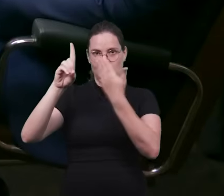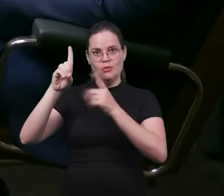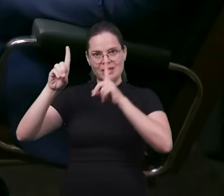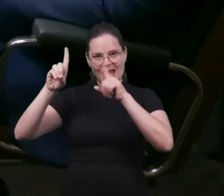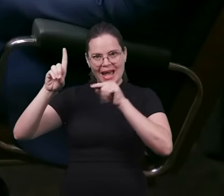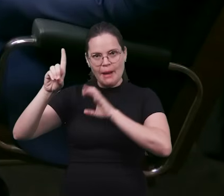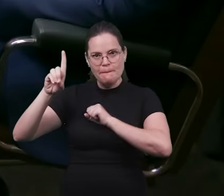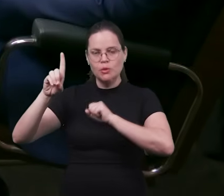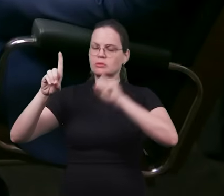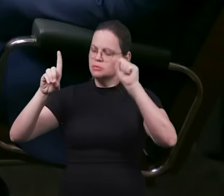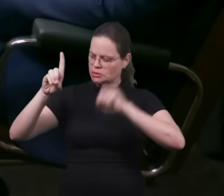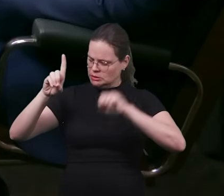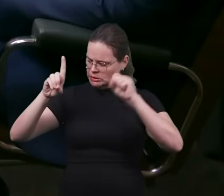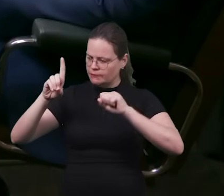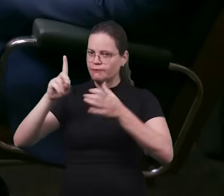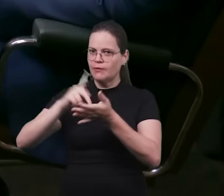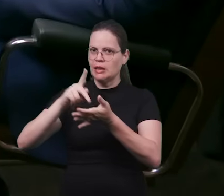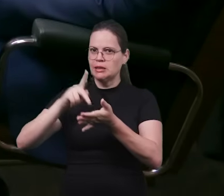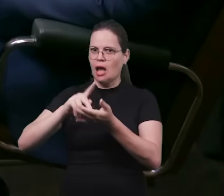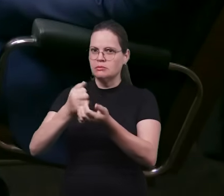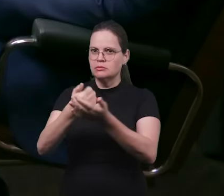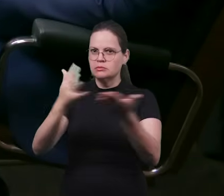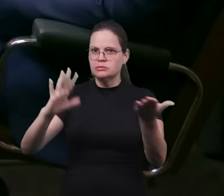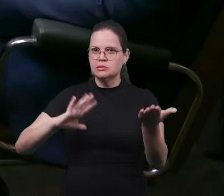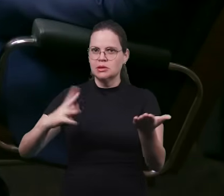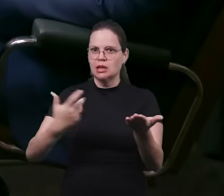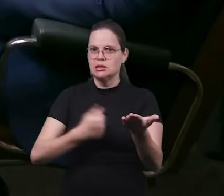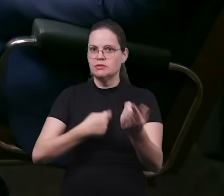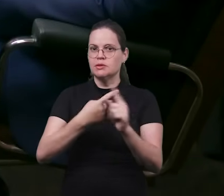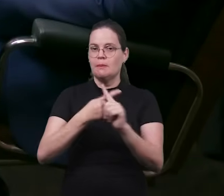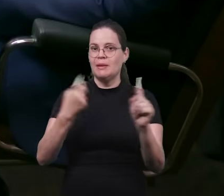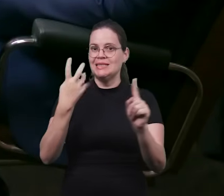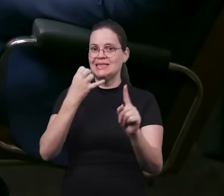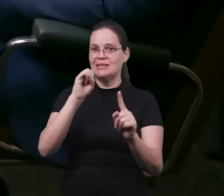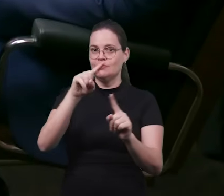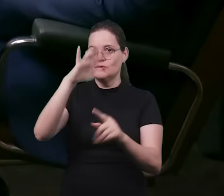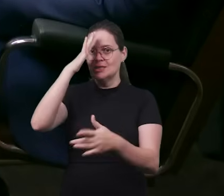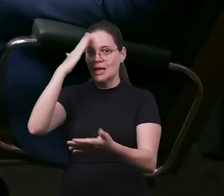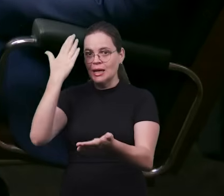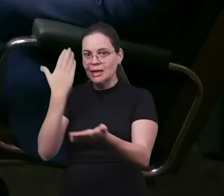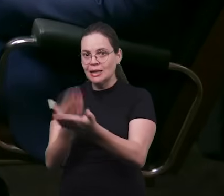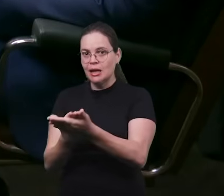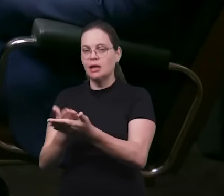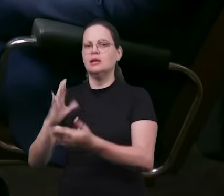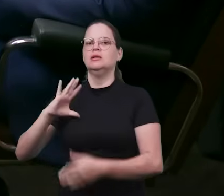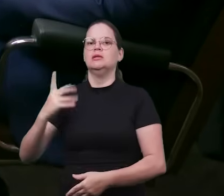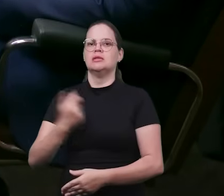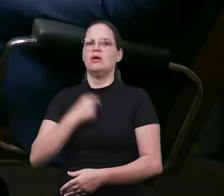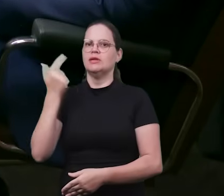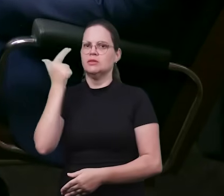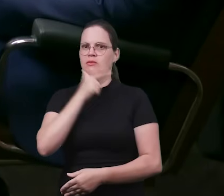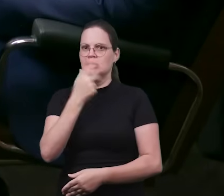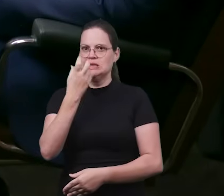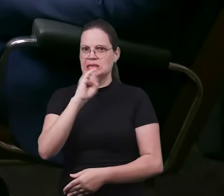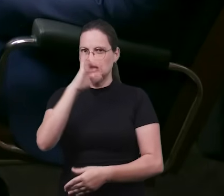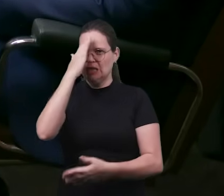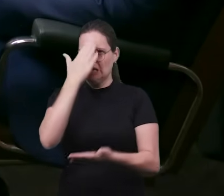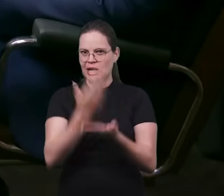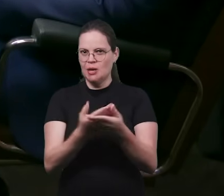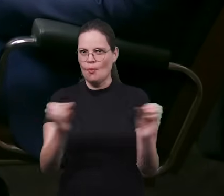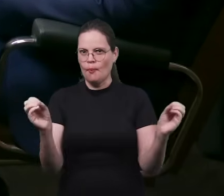verdade. Deus quer te salvar. Mas a Bíblia diz, quem crê será salvo. Quem não crê já está